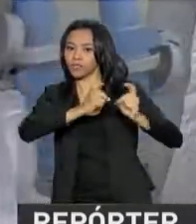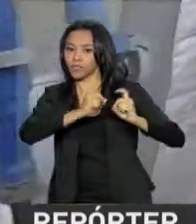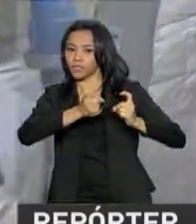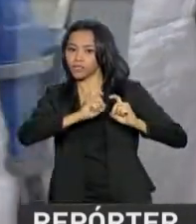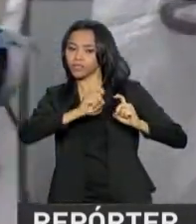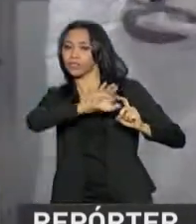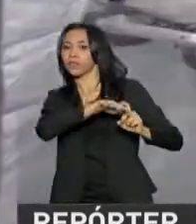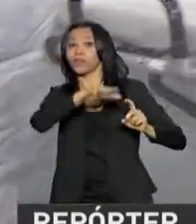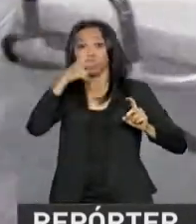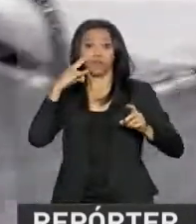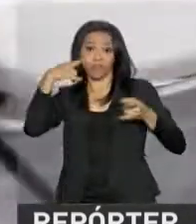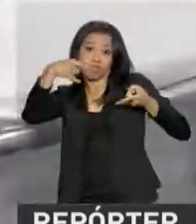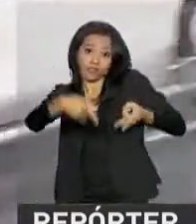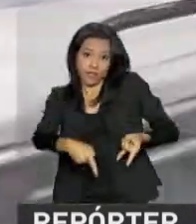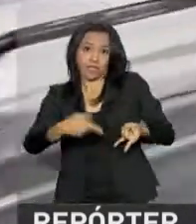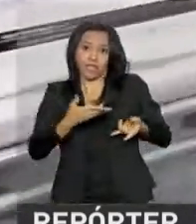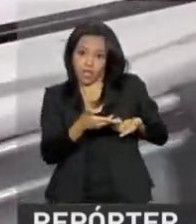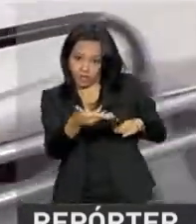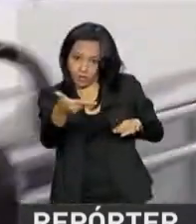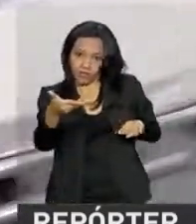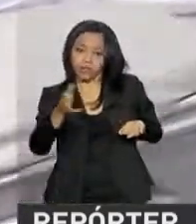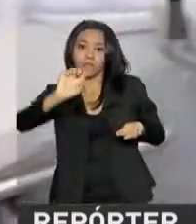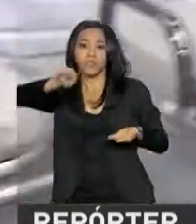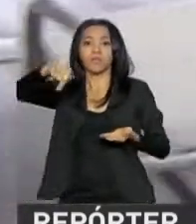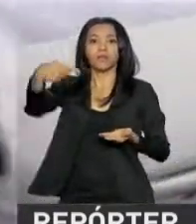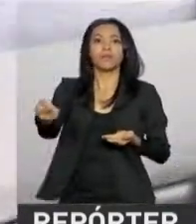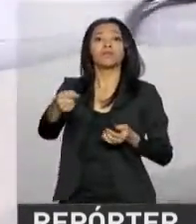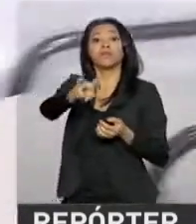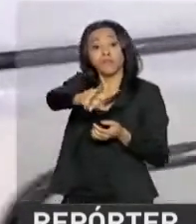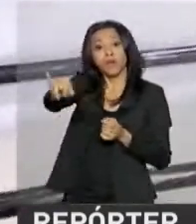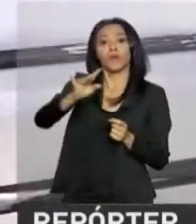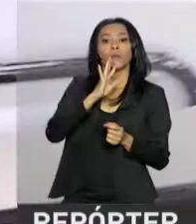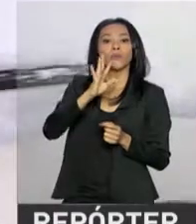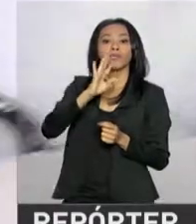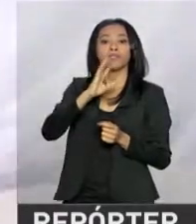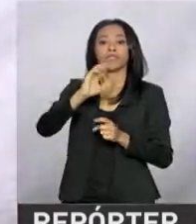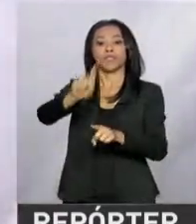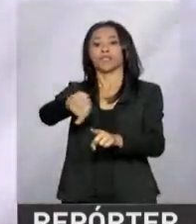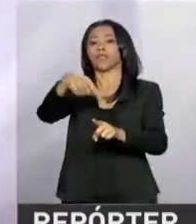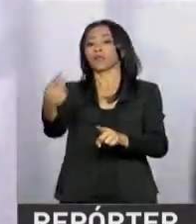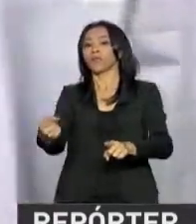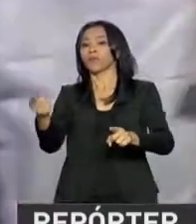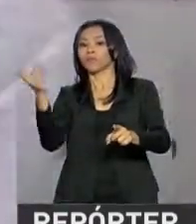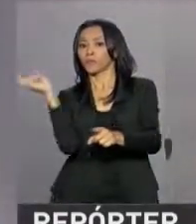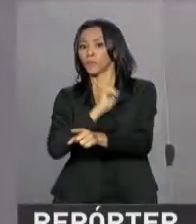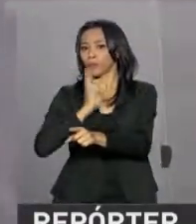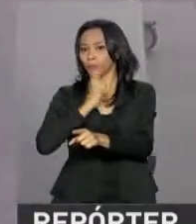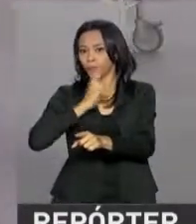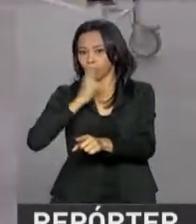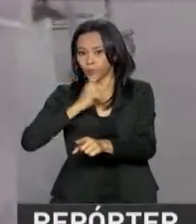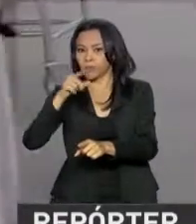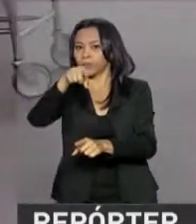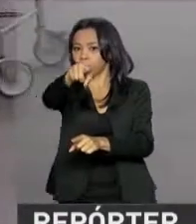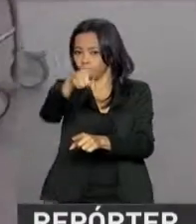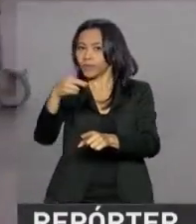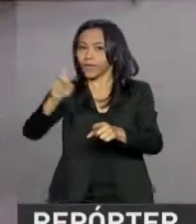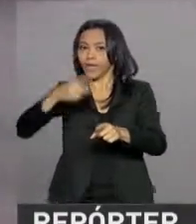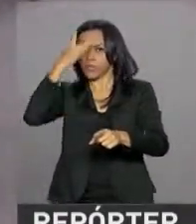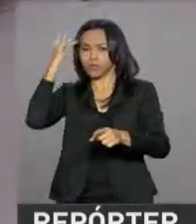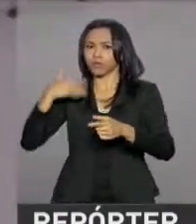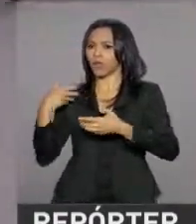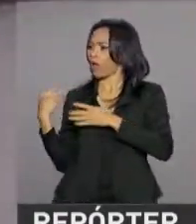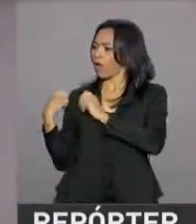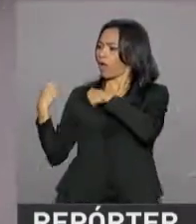essas marcas mais na frente nós vamos conhecer agora onde fica a sala de emergência onde são recebidos